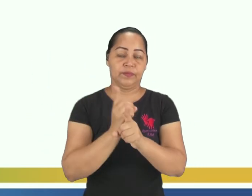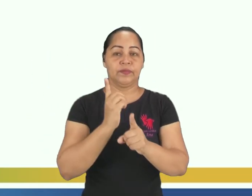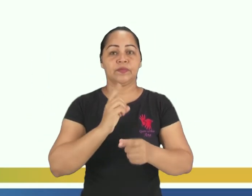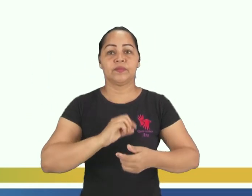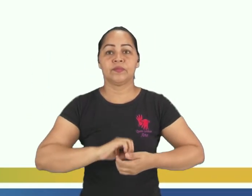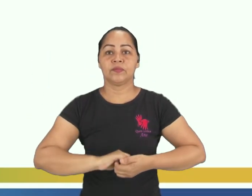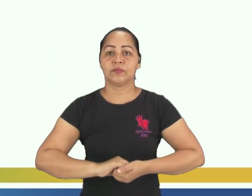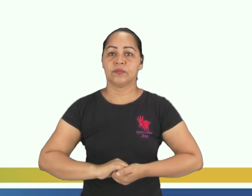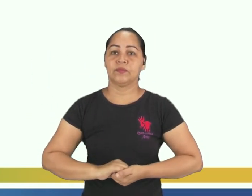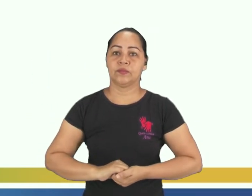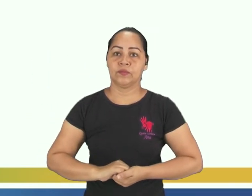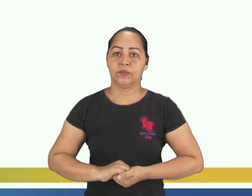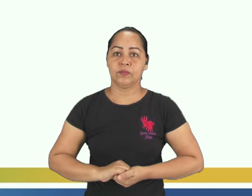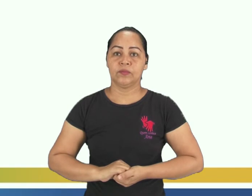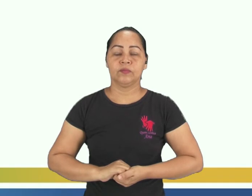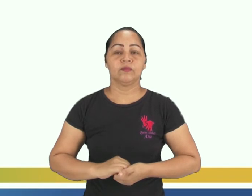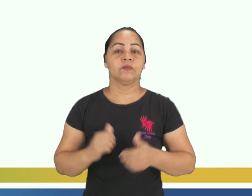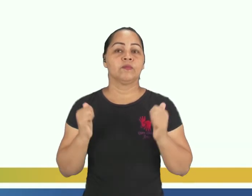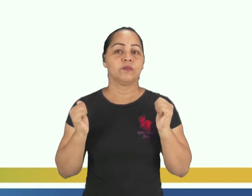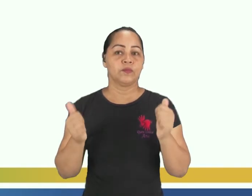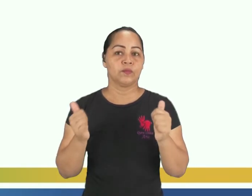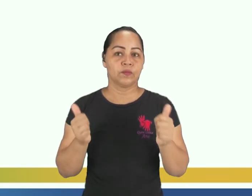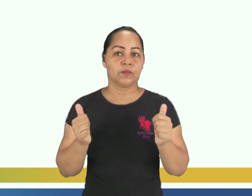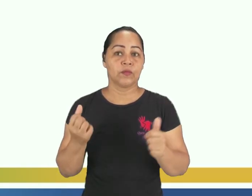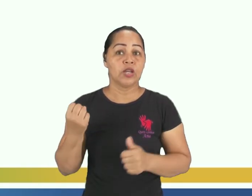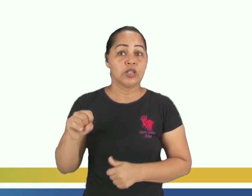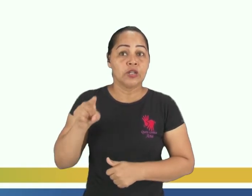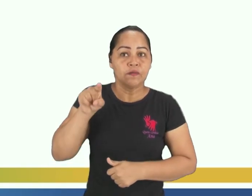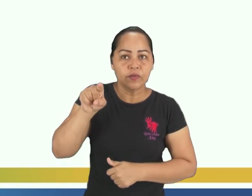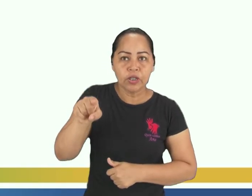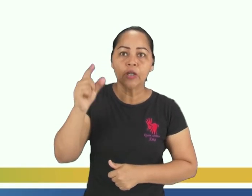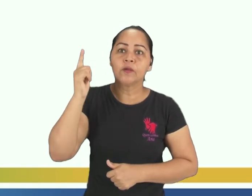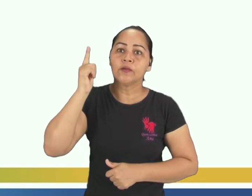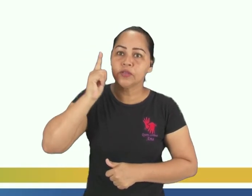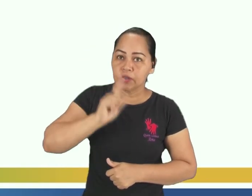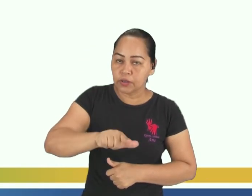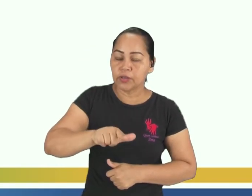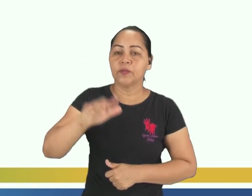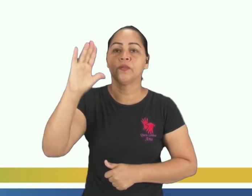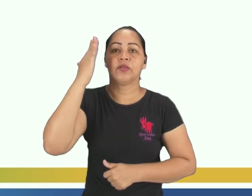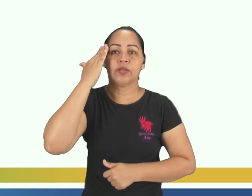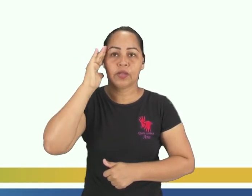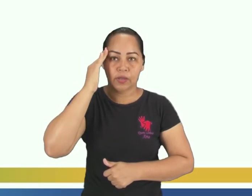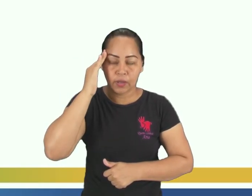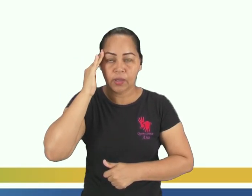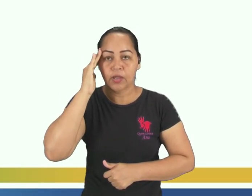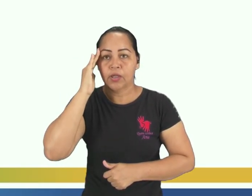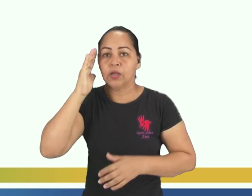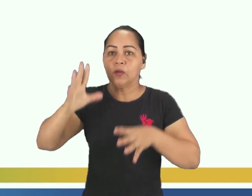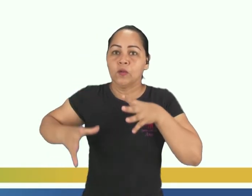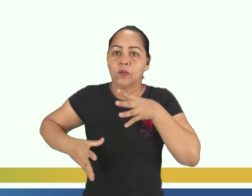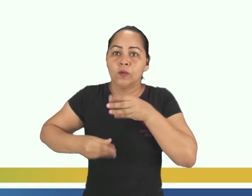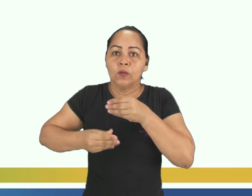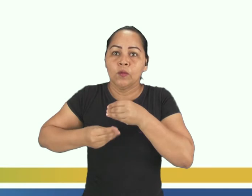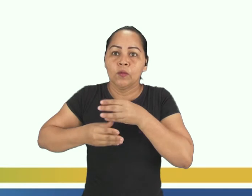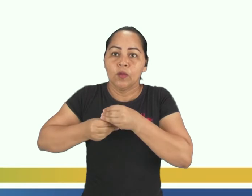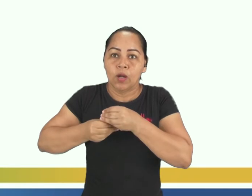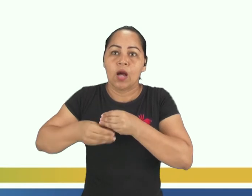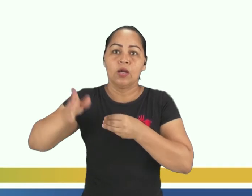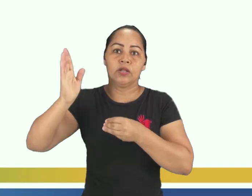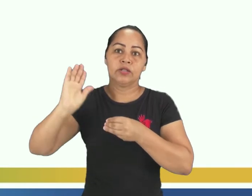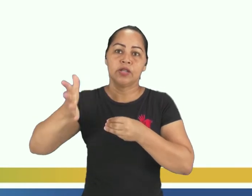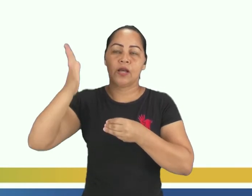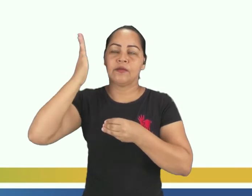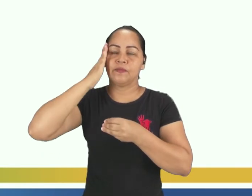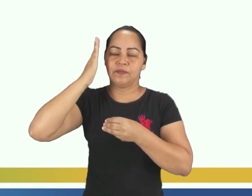metros quadrados. Muito bem, se você conseguiu entender aí a resolução desse problema, então quer